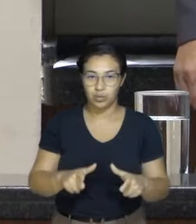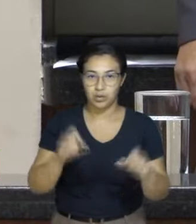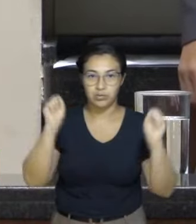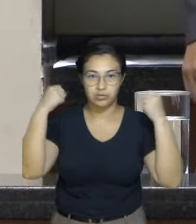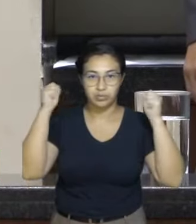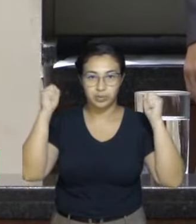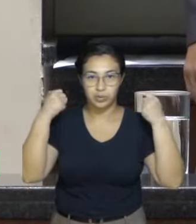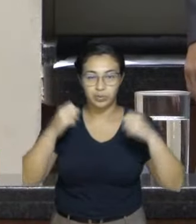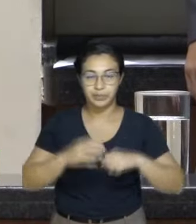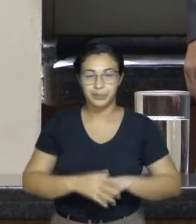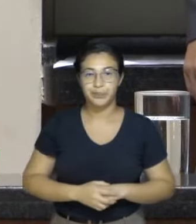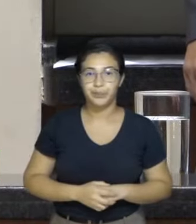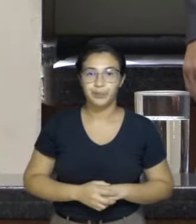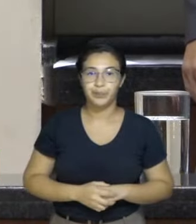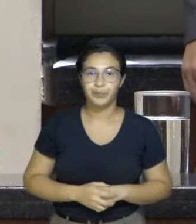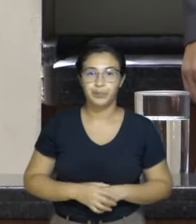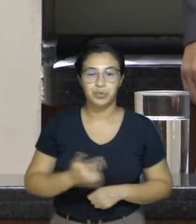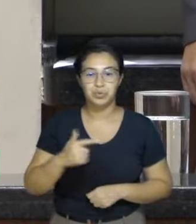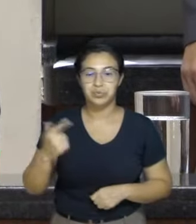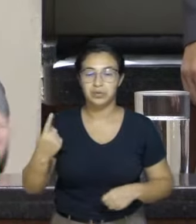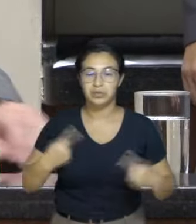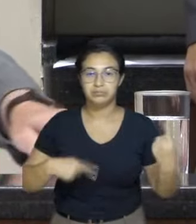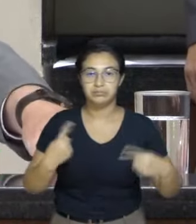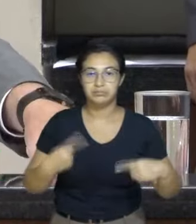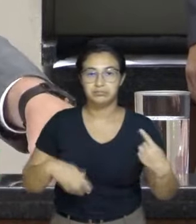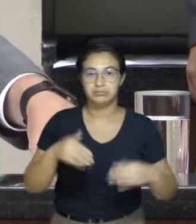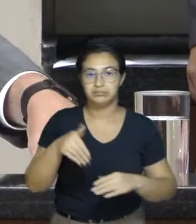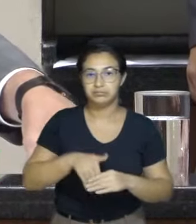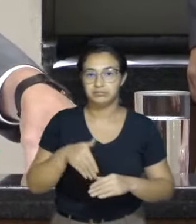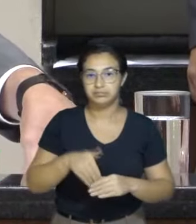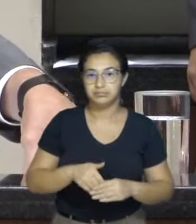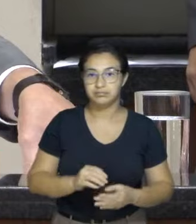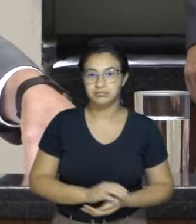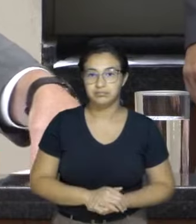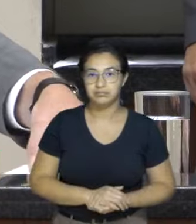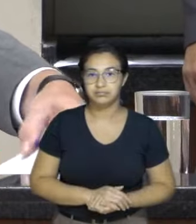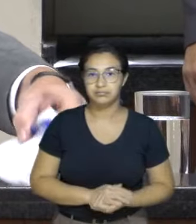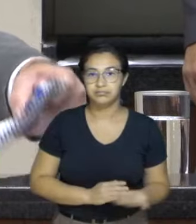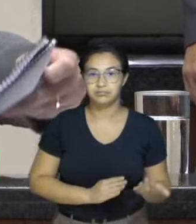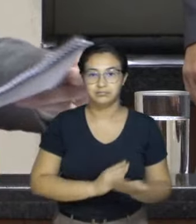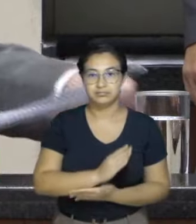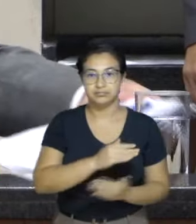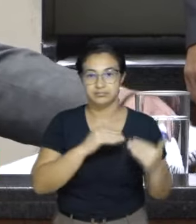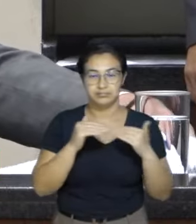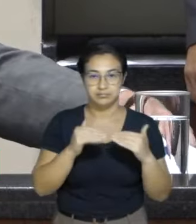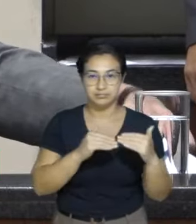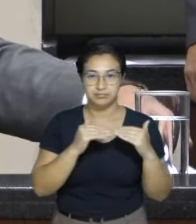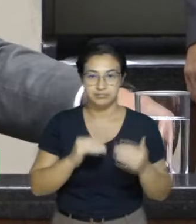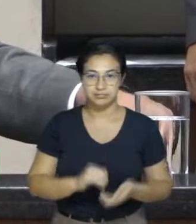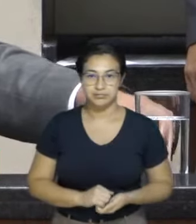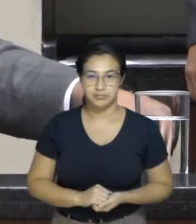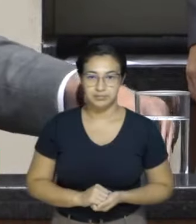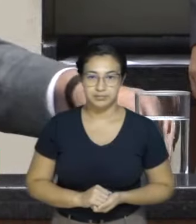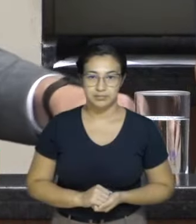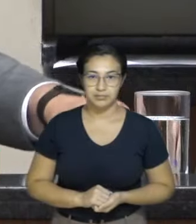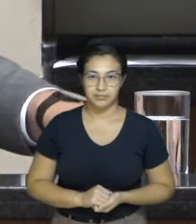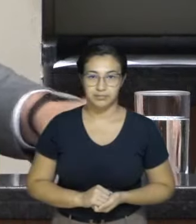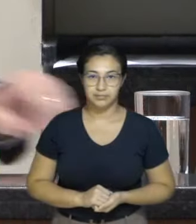Não havendo quem queira discutir, em votação. Deputados que aprovam, permaneçam como se encontra. Aprovado por